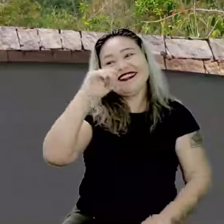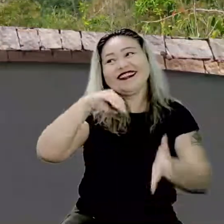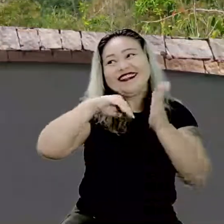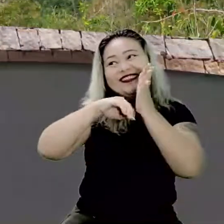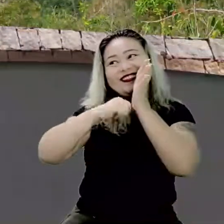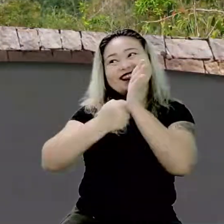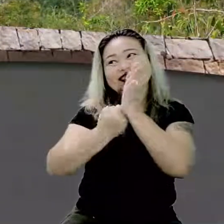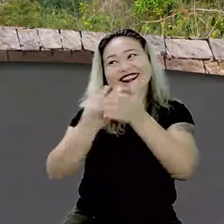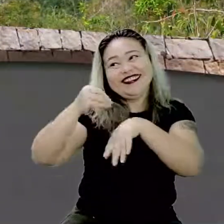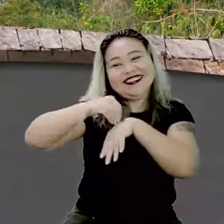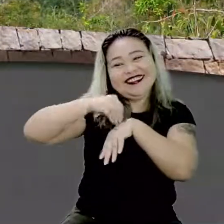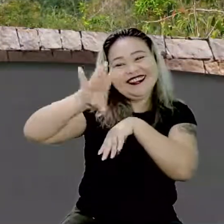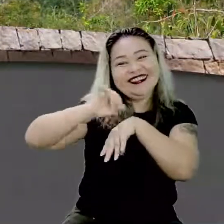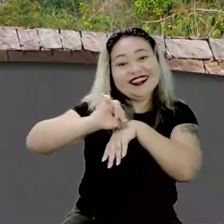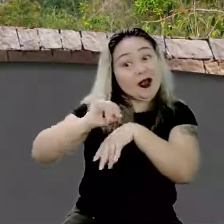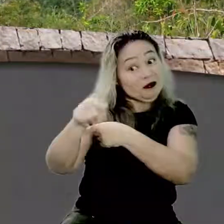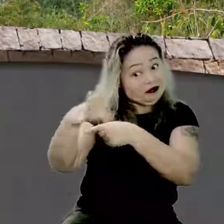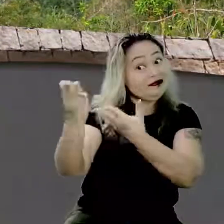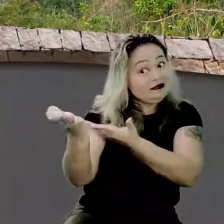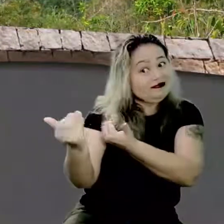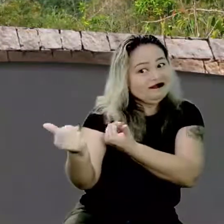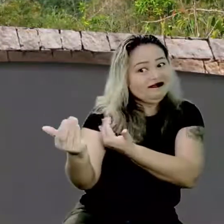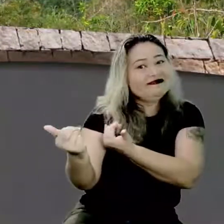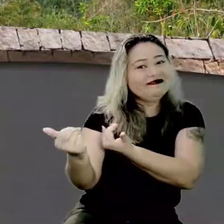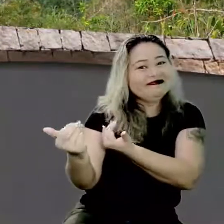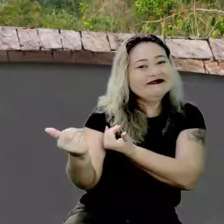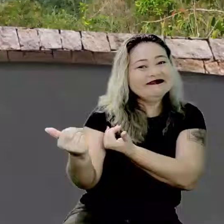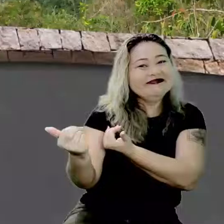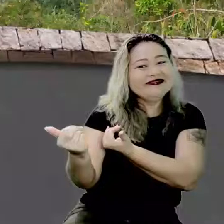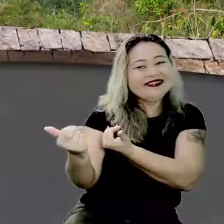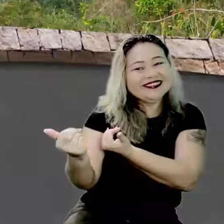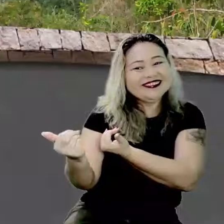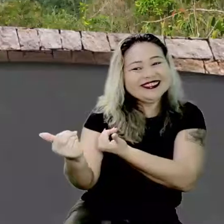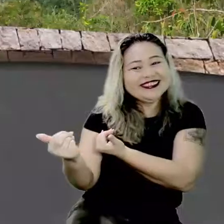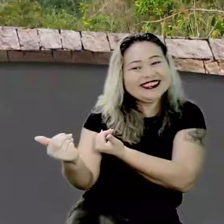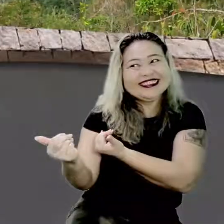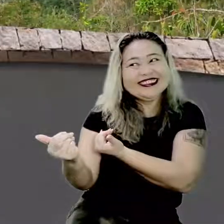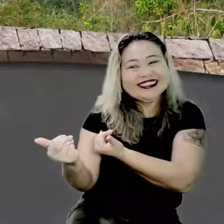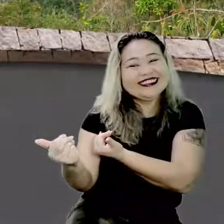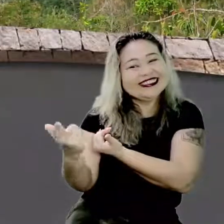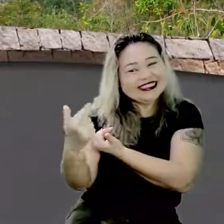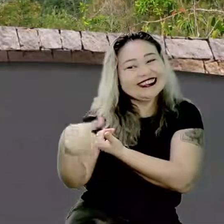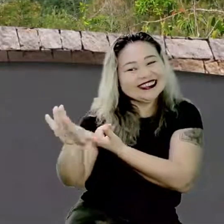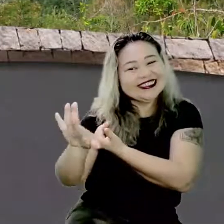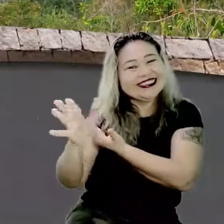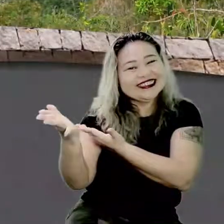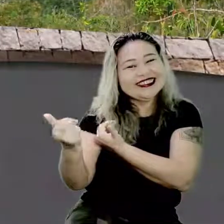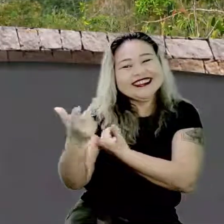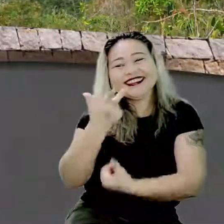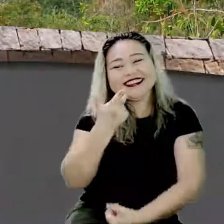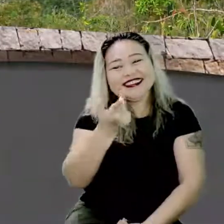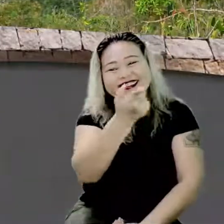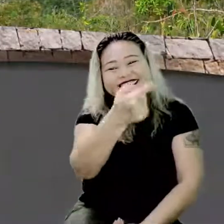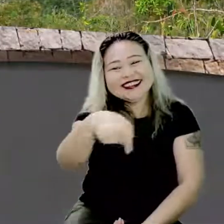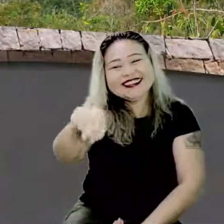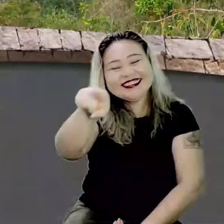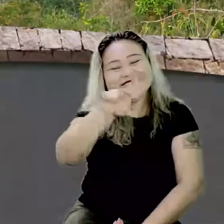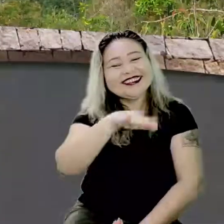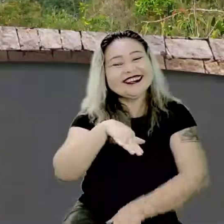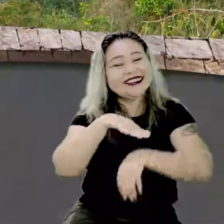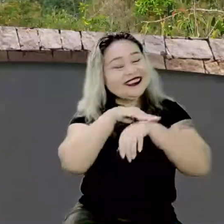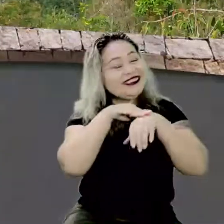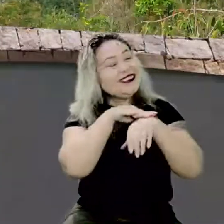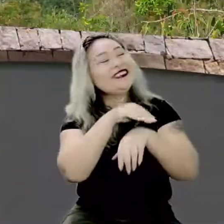para vocês. Você é muito jovem, ok? Você é muito jovem, e eu vou falar para você, conversa com o